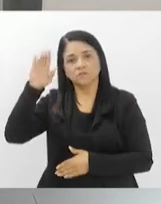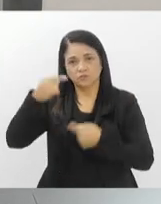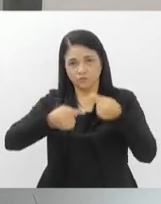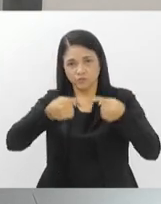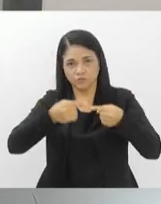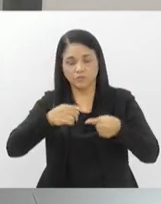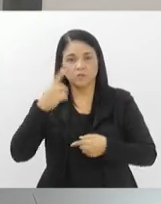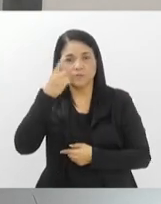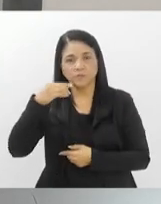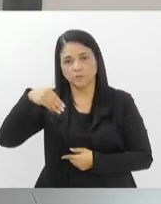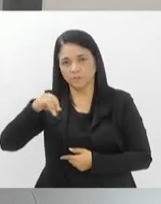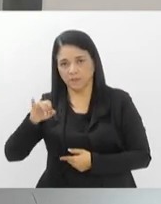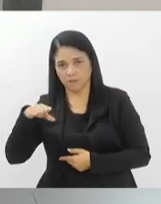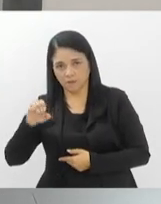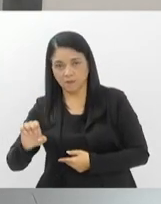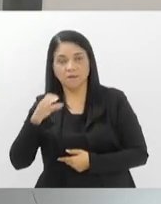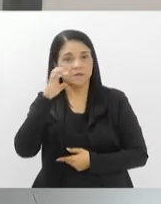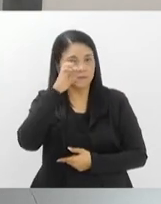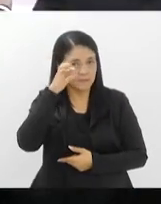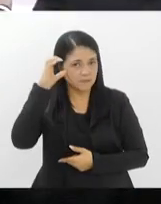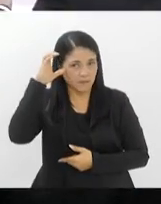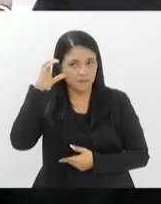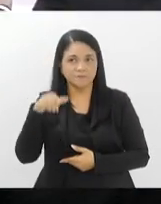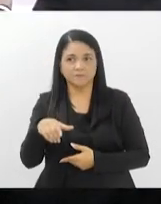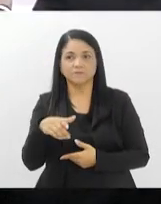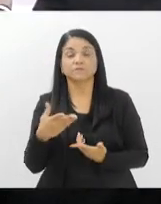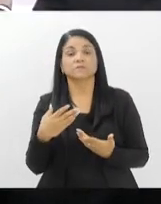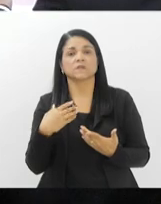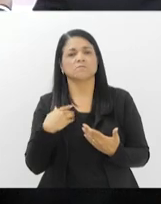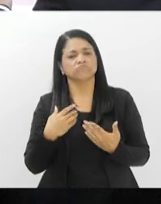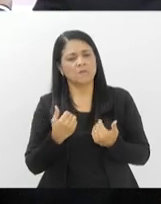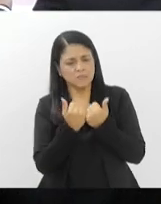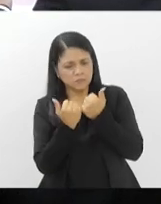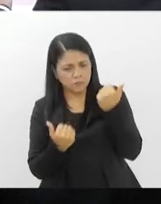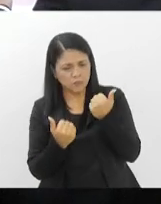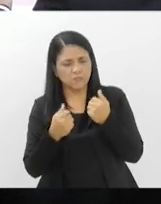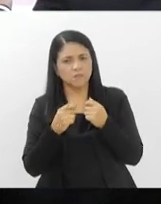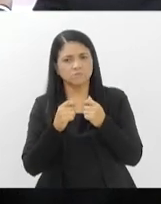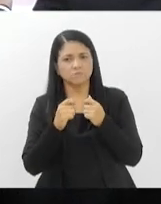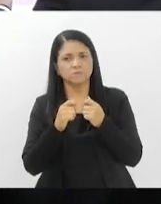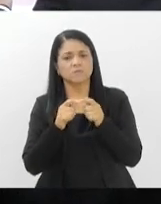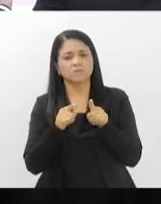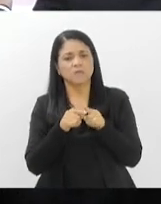Célia. Presidente, nossa assessoria aqui viu a lei